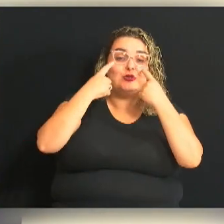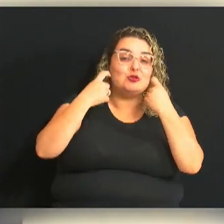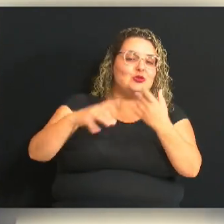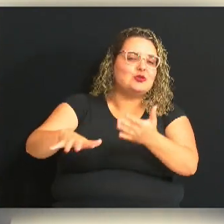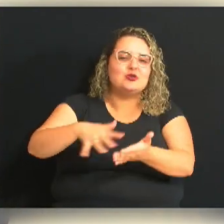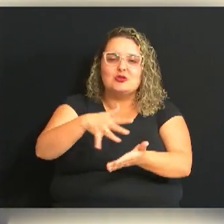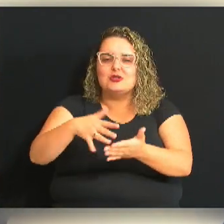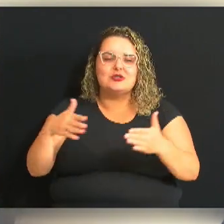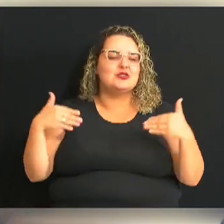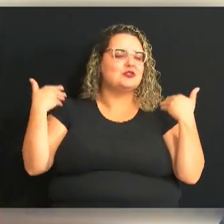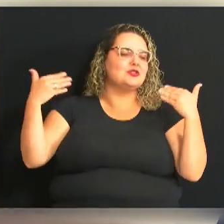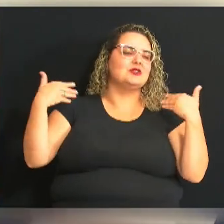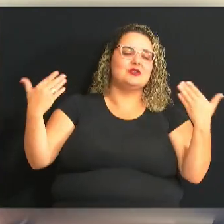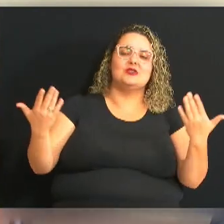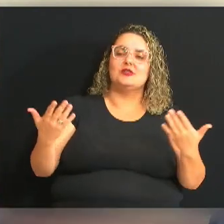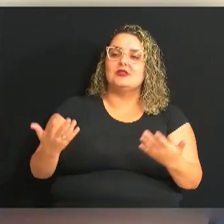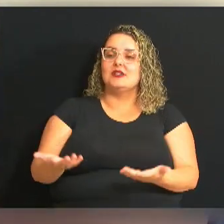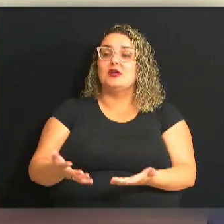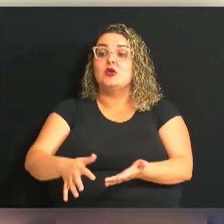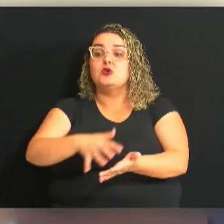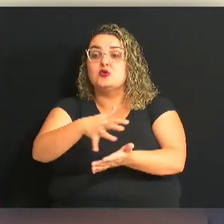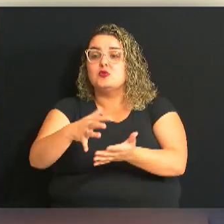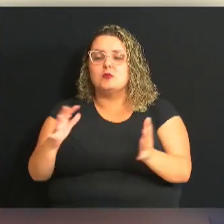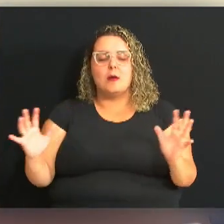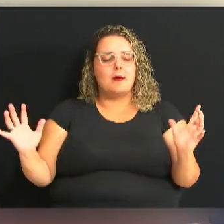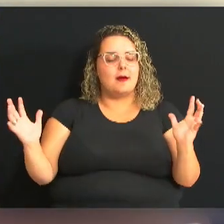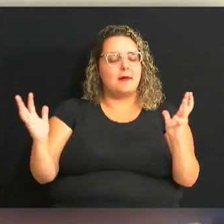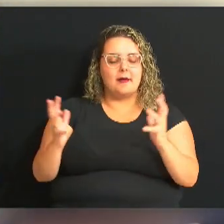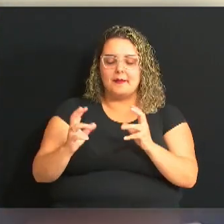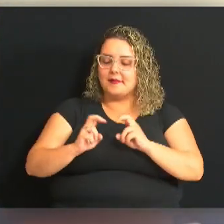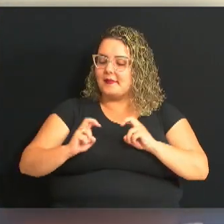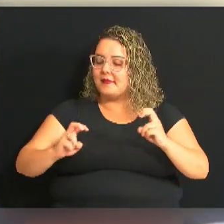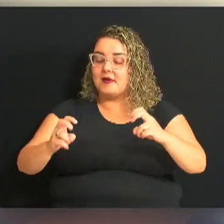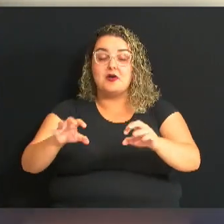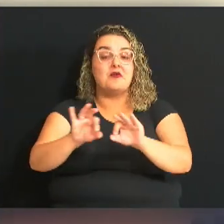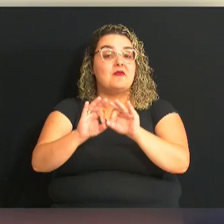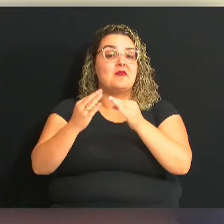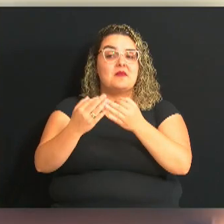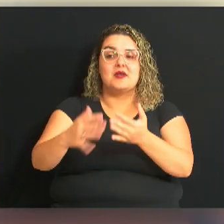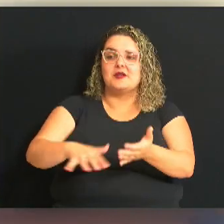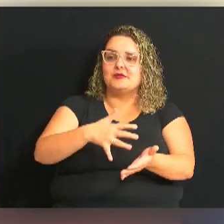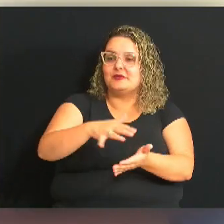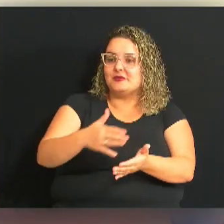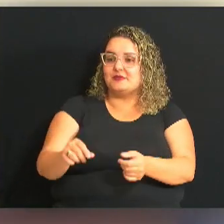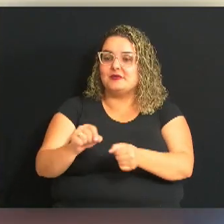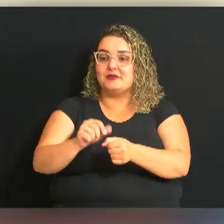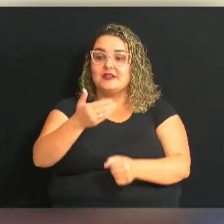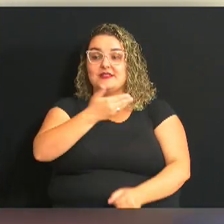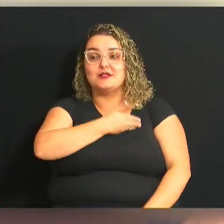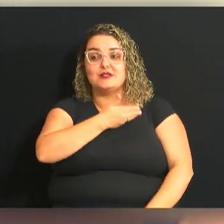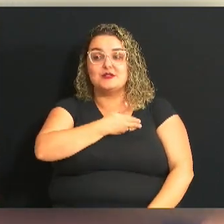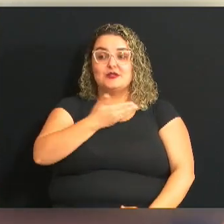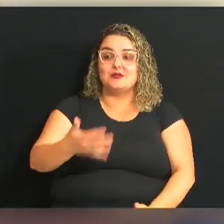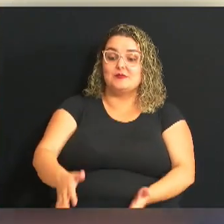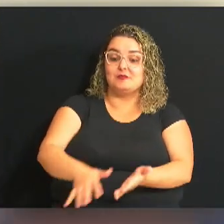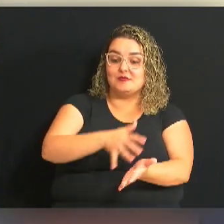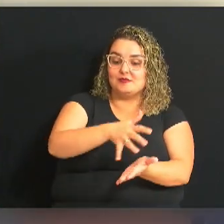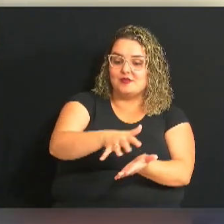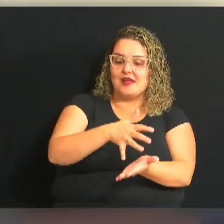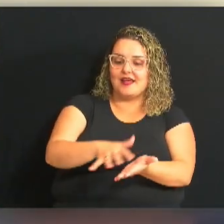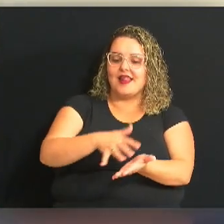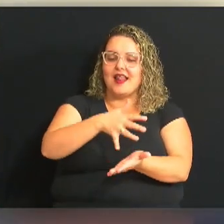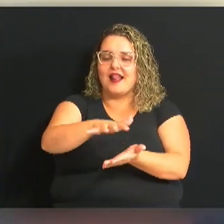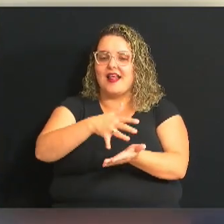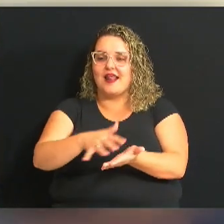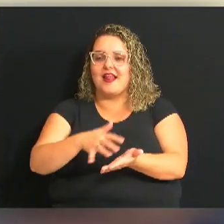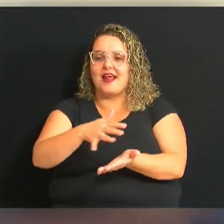gente se alegre, o samba reúne as pessoas, as famílias, no samba a gente faz amigos, no samba a gente